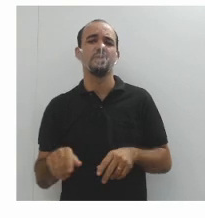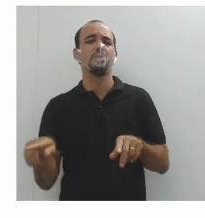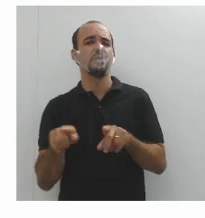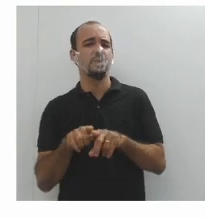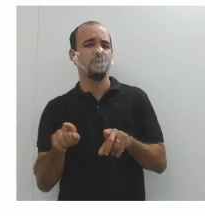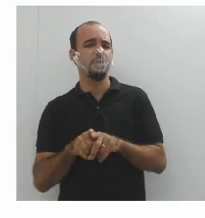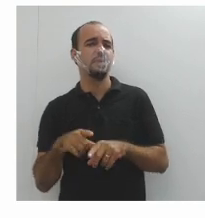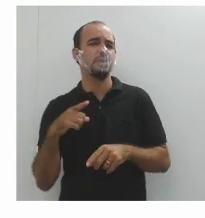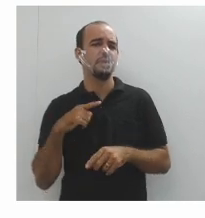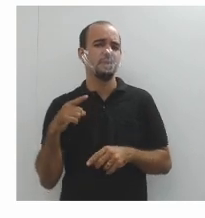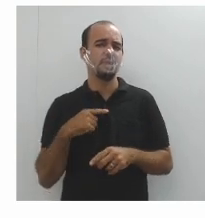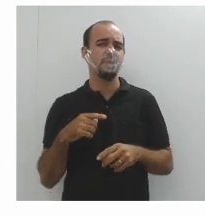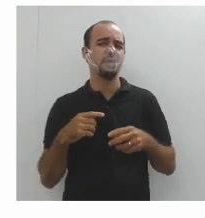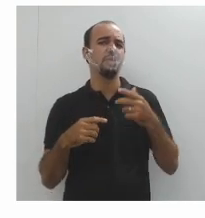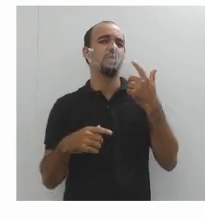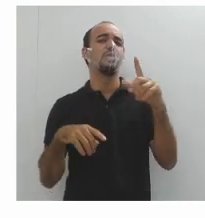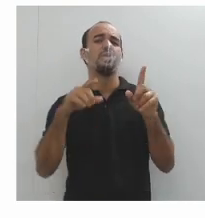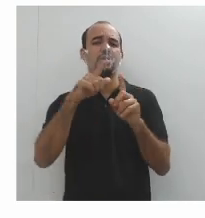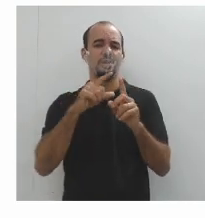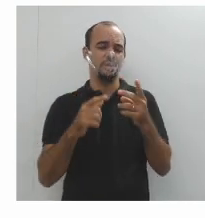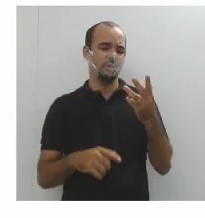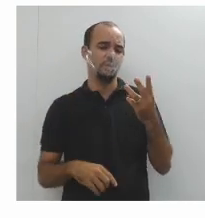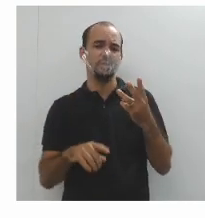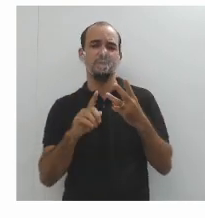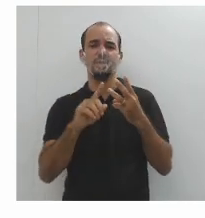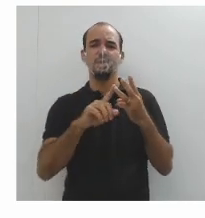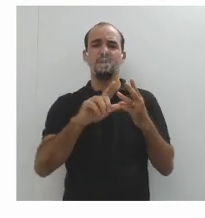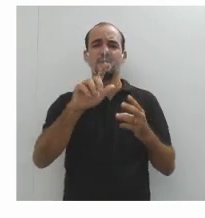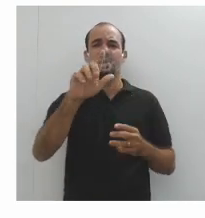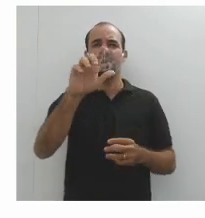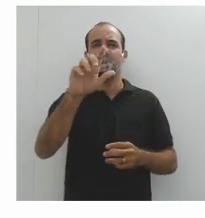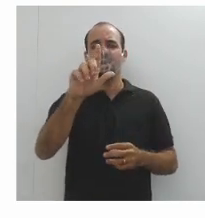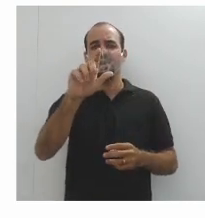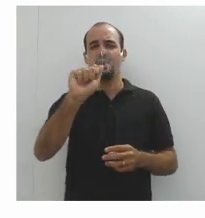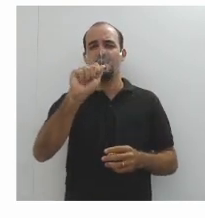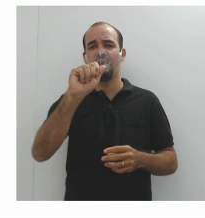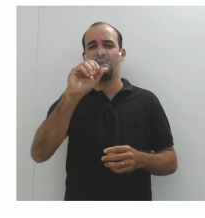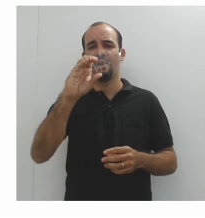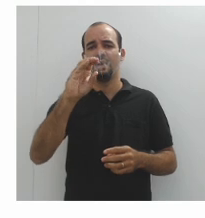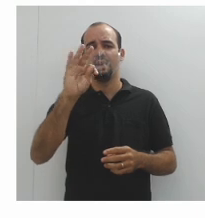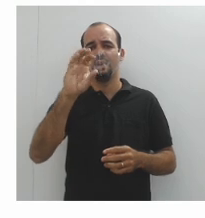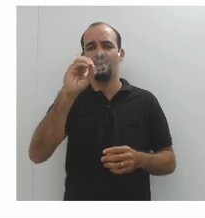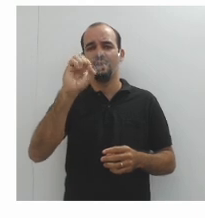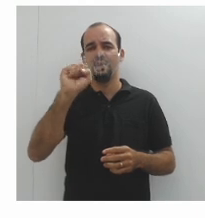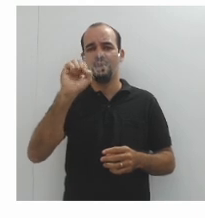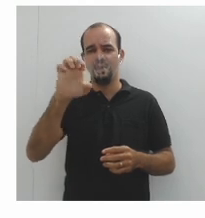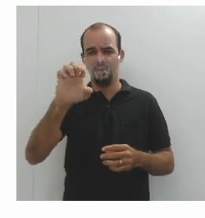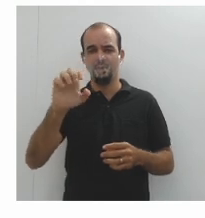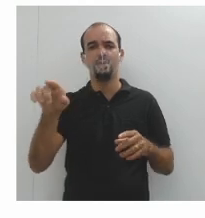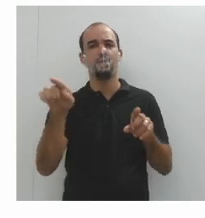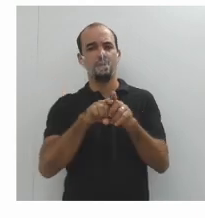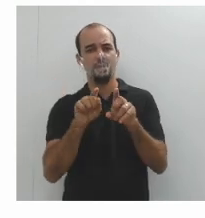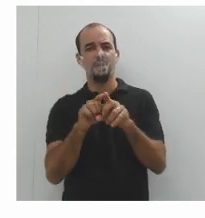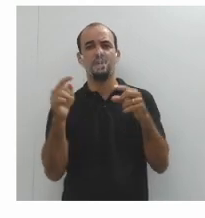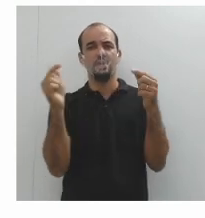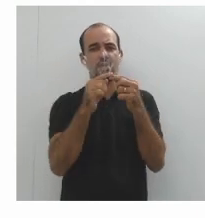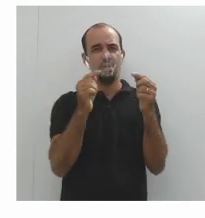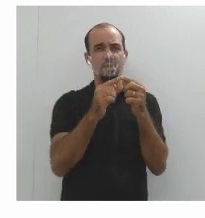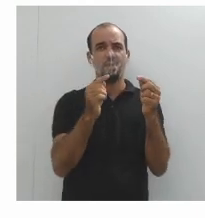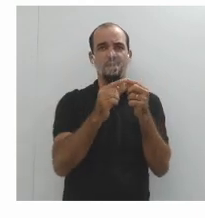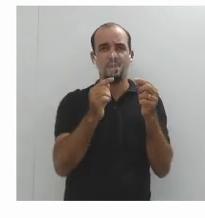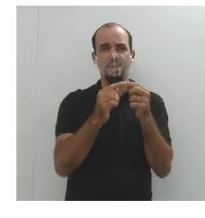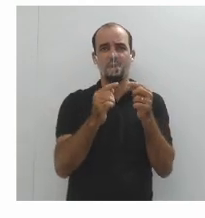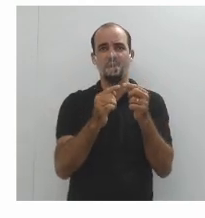aqui também, pessoal, a lactose, que também é um disacarídeo, que a